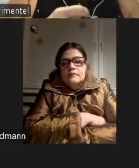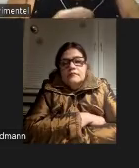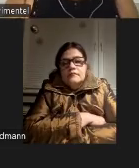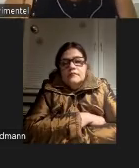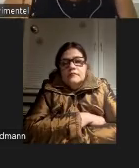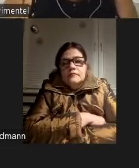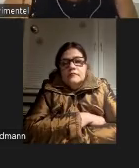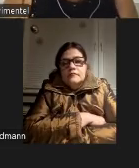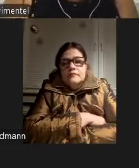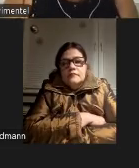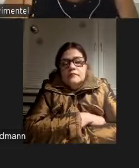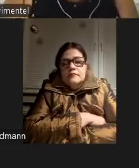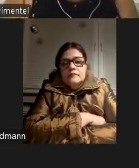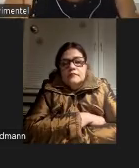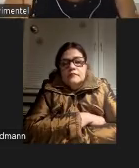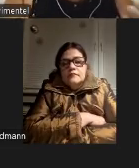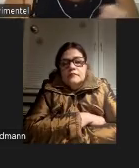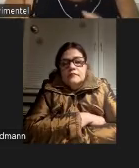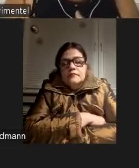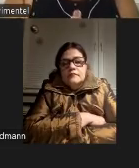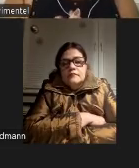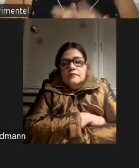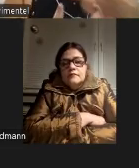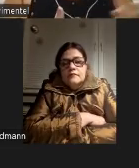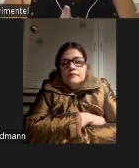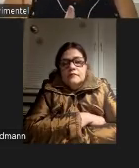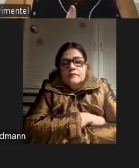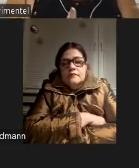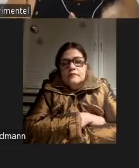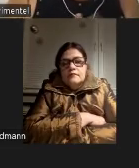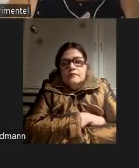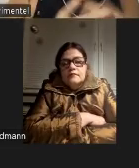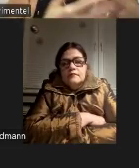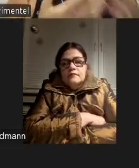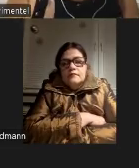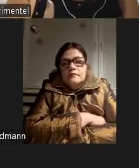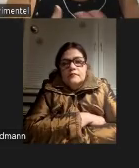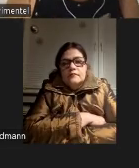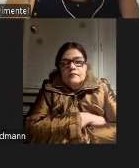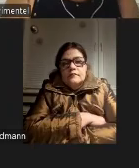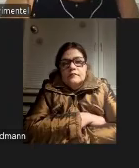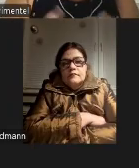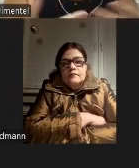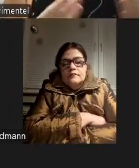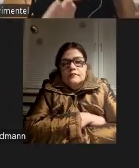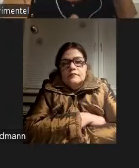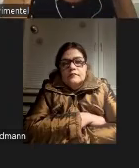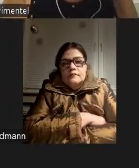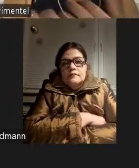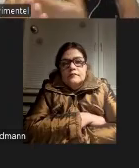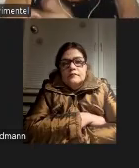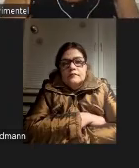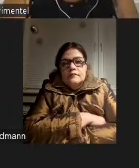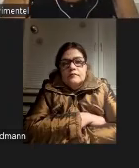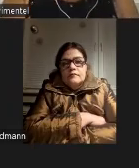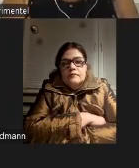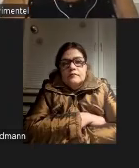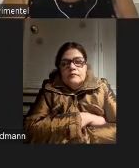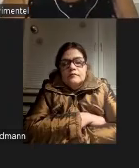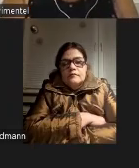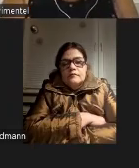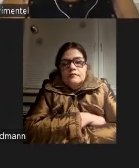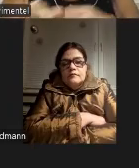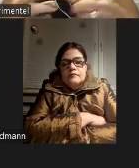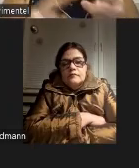REM e aumento da latência do sono, né? Falou também que a apneia ela é identificada como agravante nessa progressão